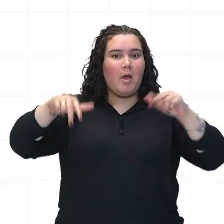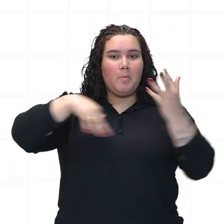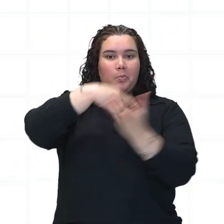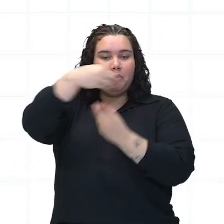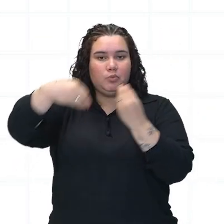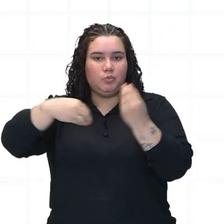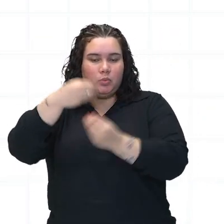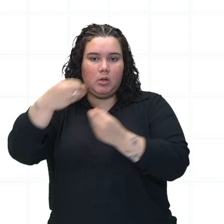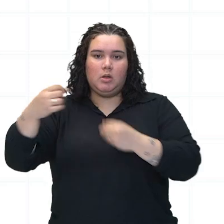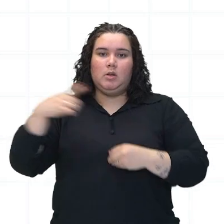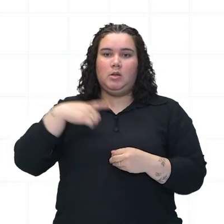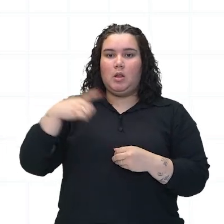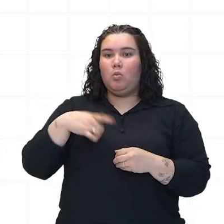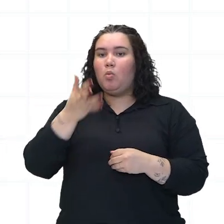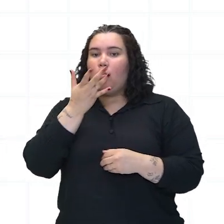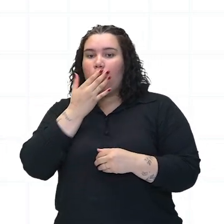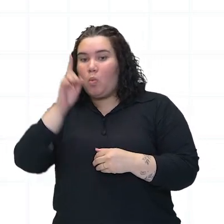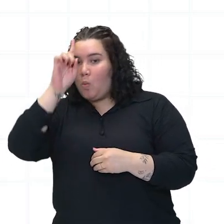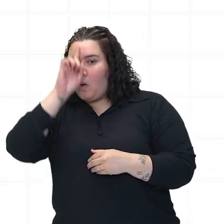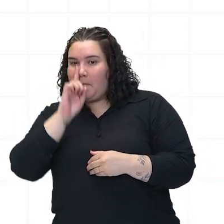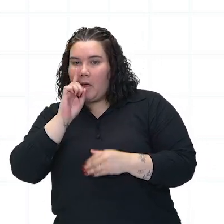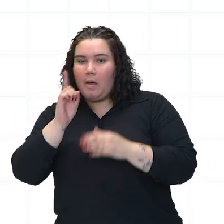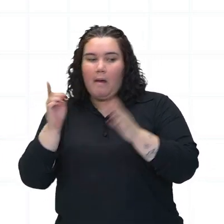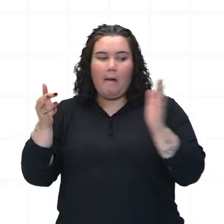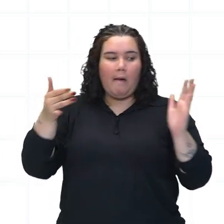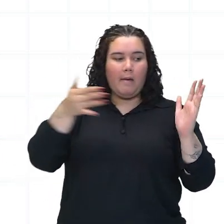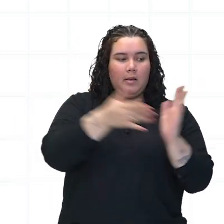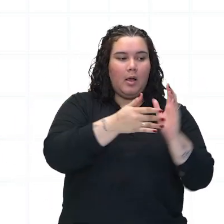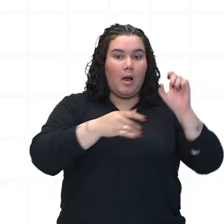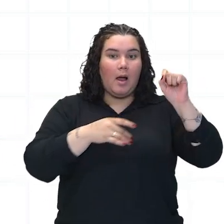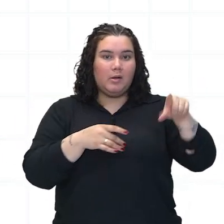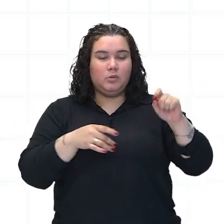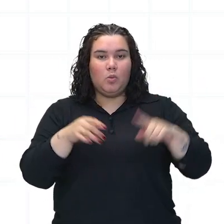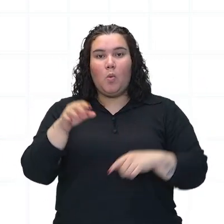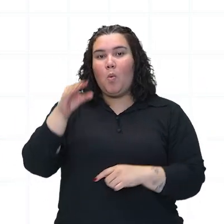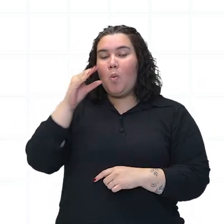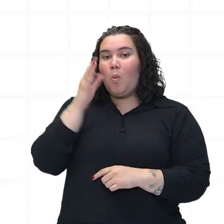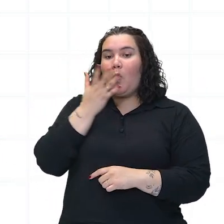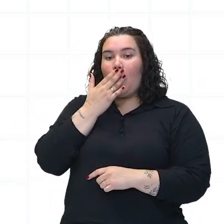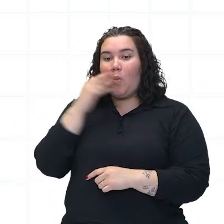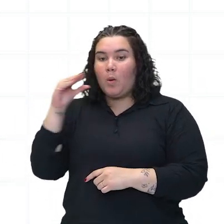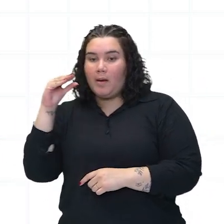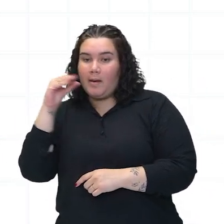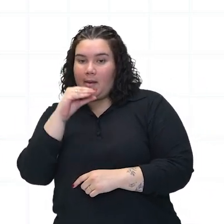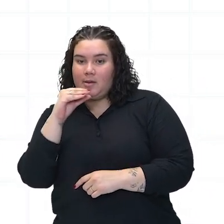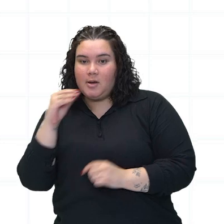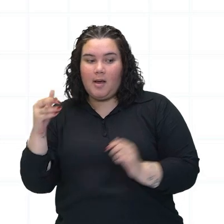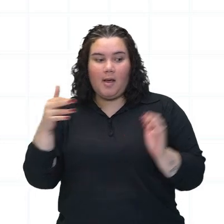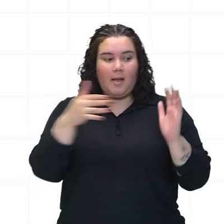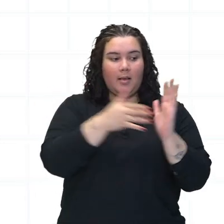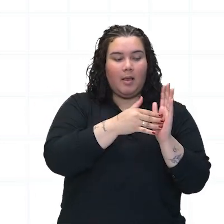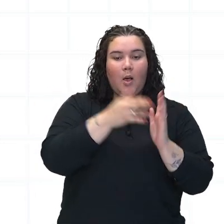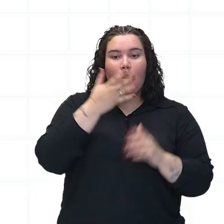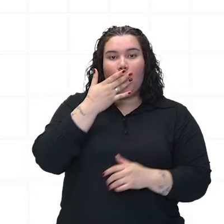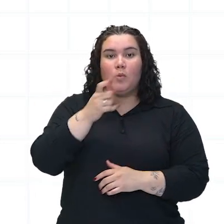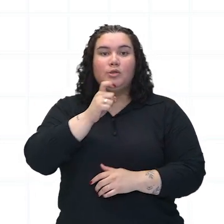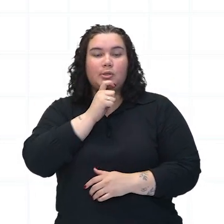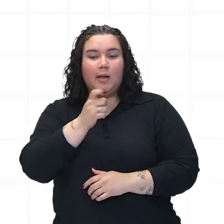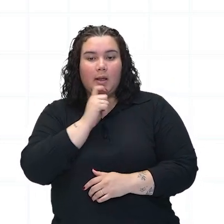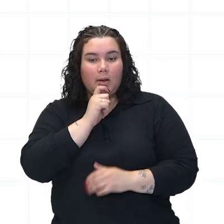de cores, em que percebe que tem do amarelo ao azul, da cor quente à cor